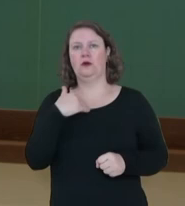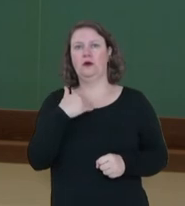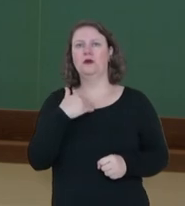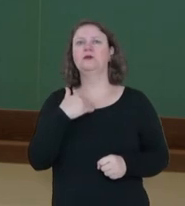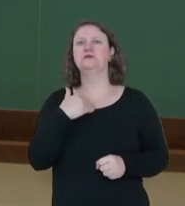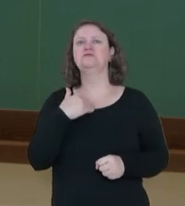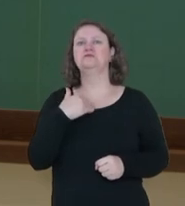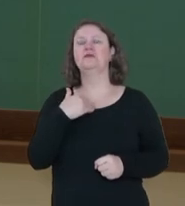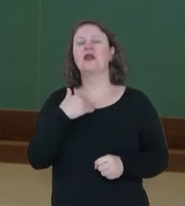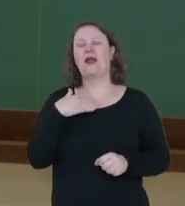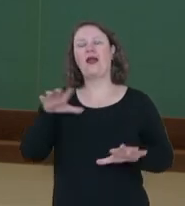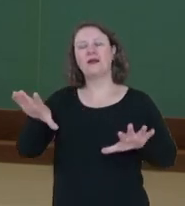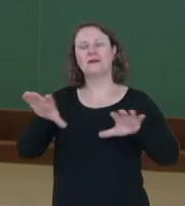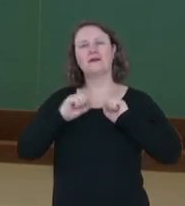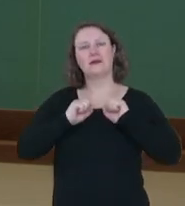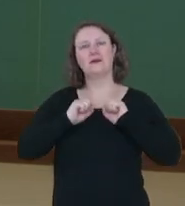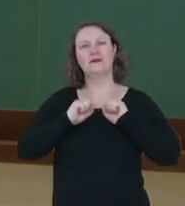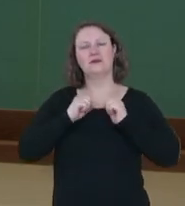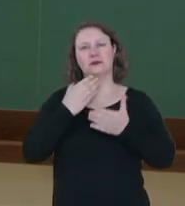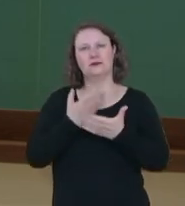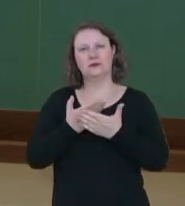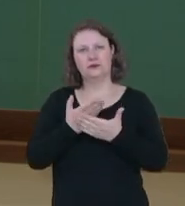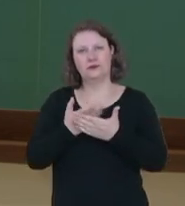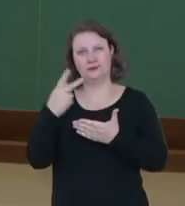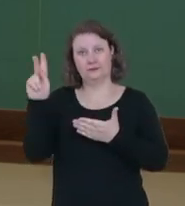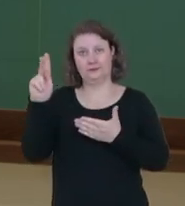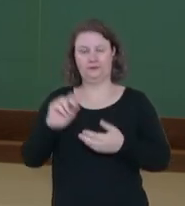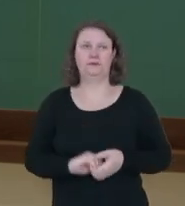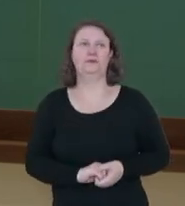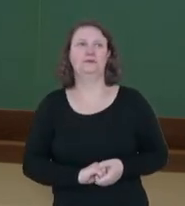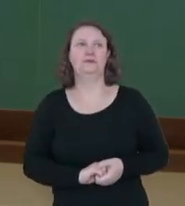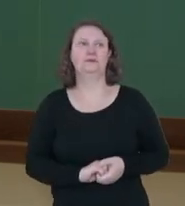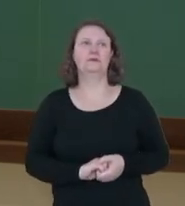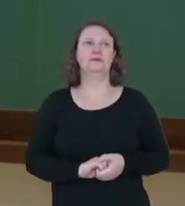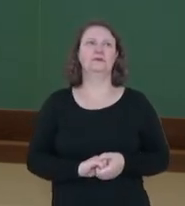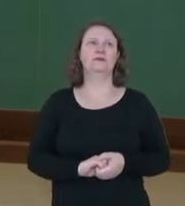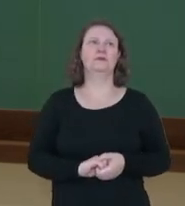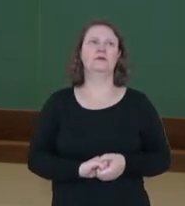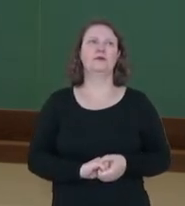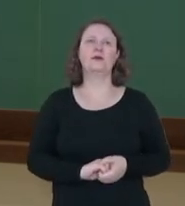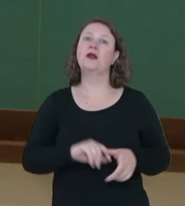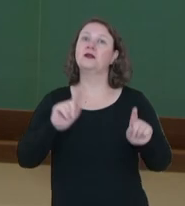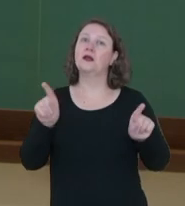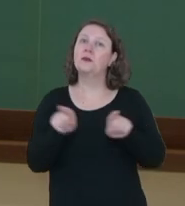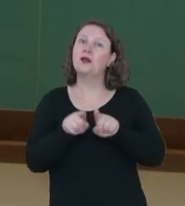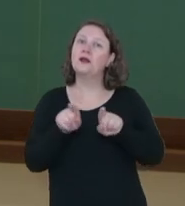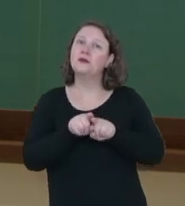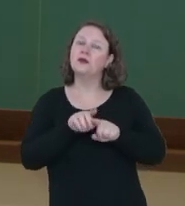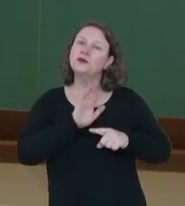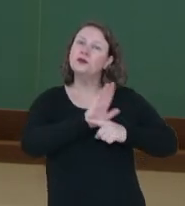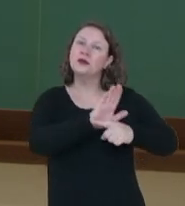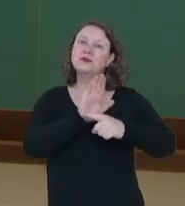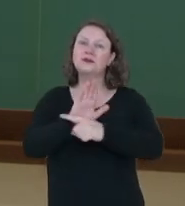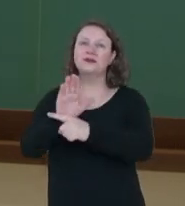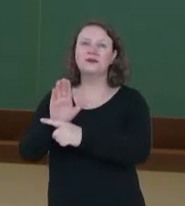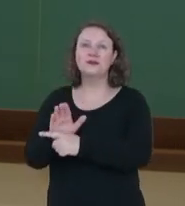A história de Gregor Mendel e suas contribuições para o estudo da genética foi o